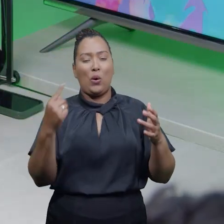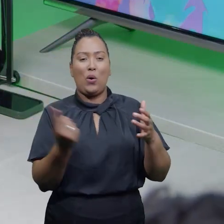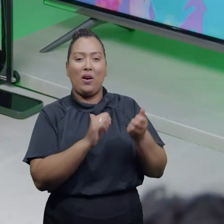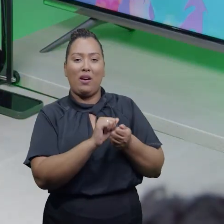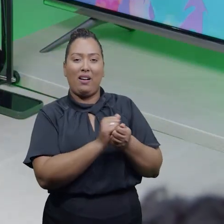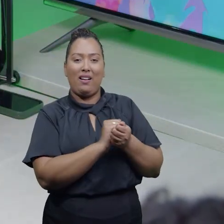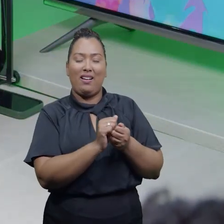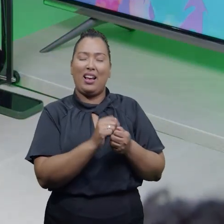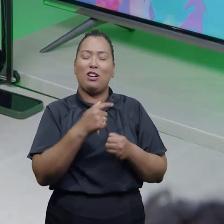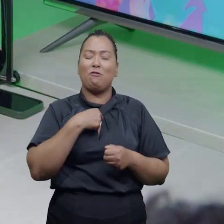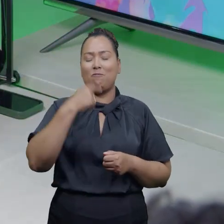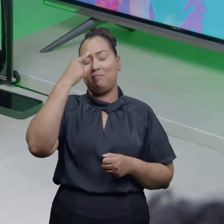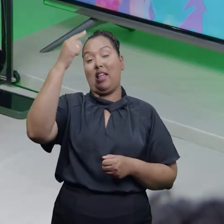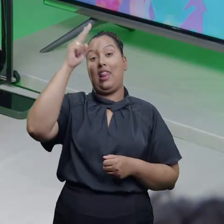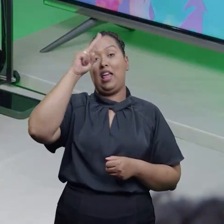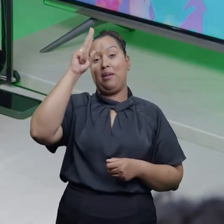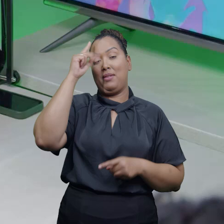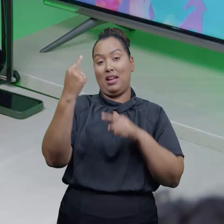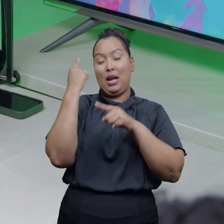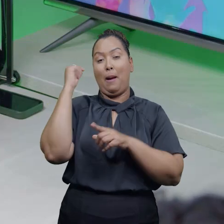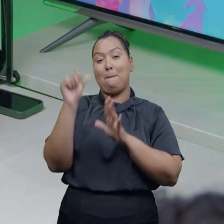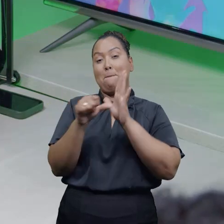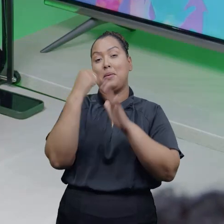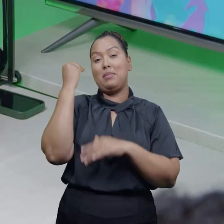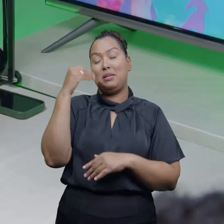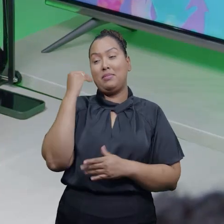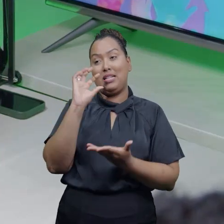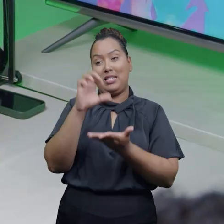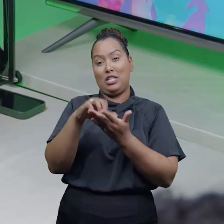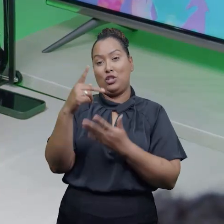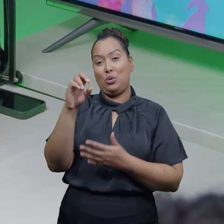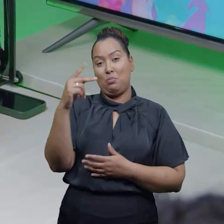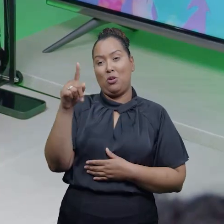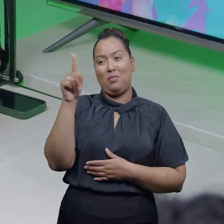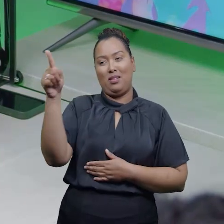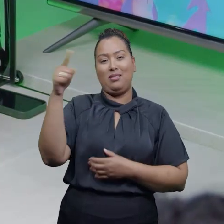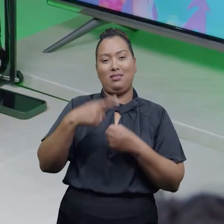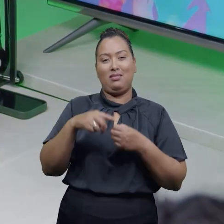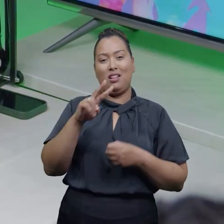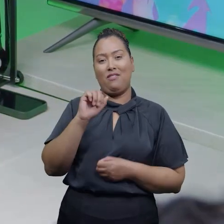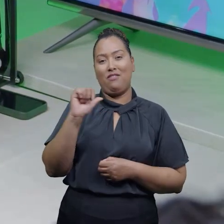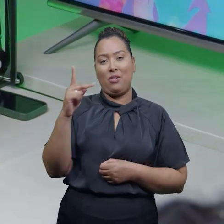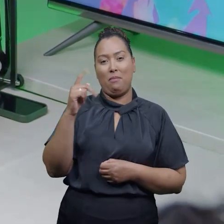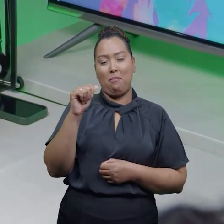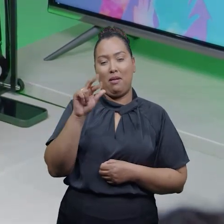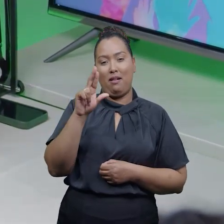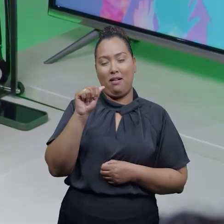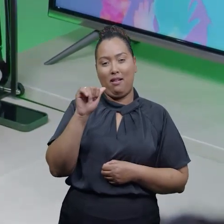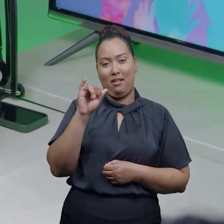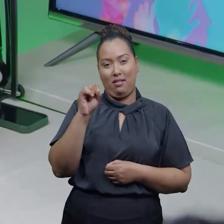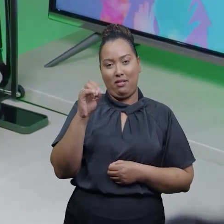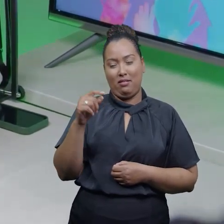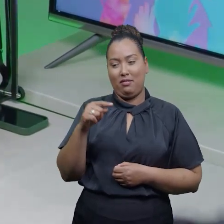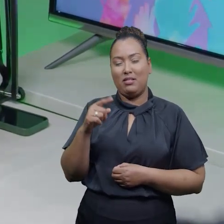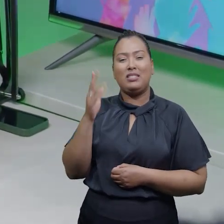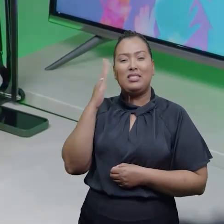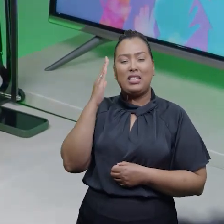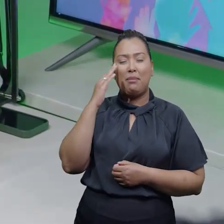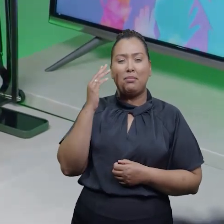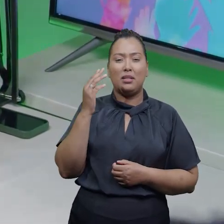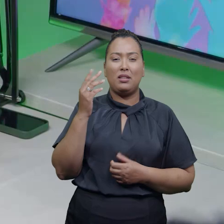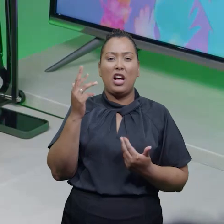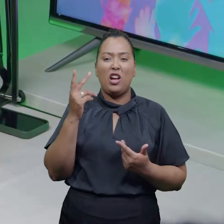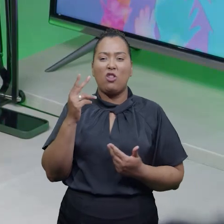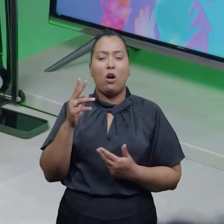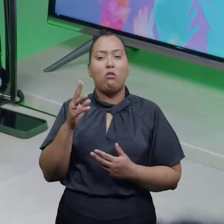máquina de lavar, eu me lembrei que a primeira atuação que a gente teve, quando a gente chegou lá em Valparaíso, no Centro Pop, foi que na visita de vistoria, né,